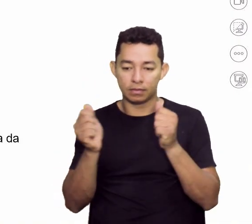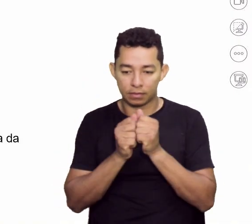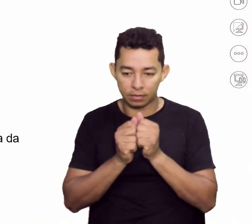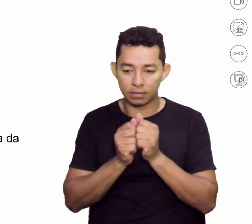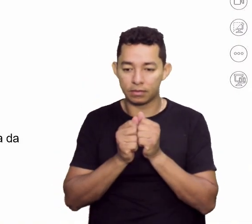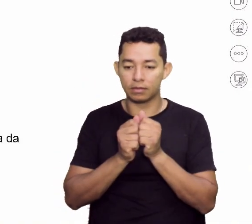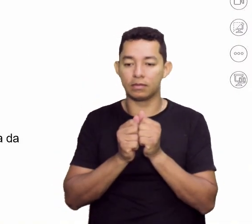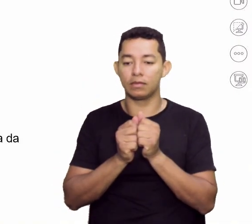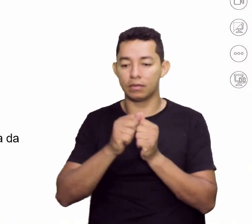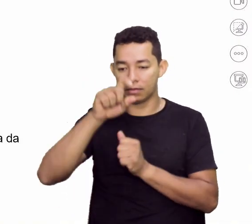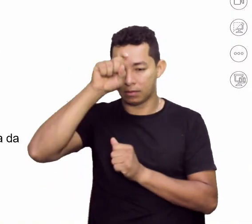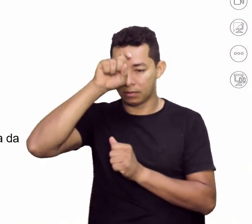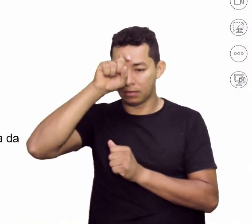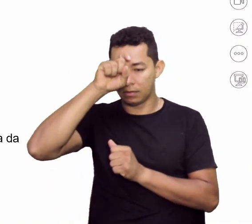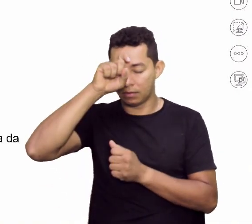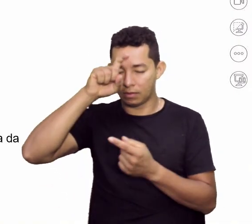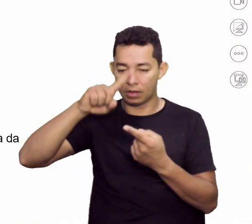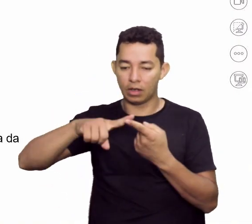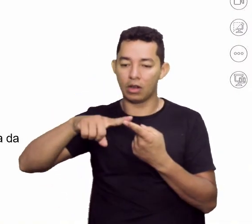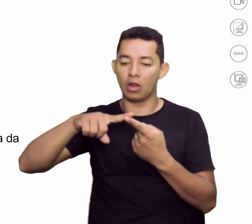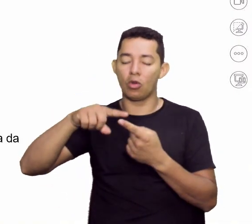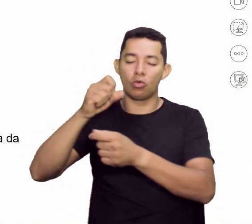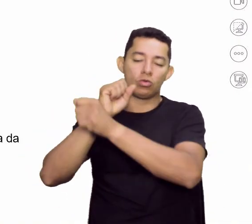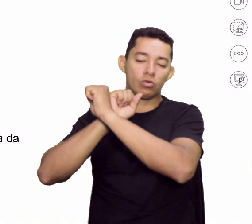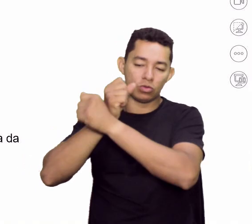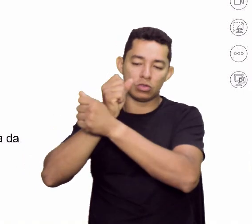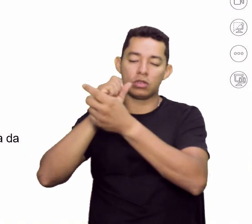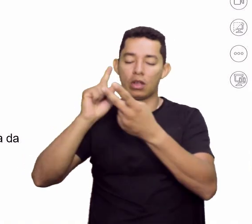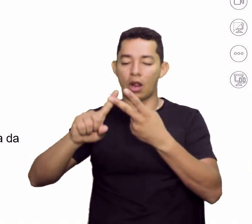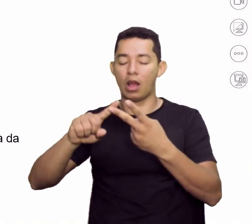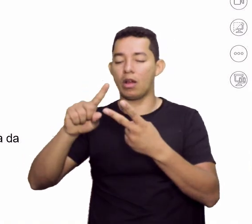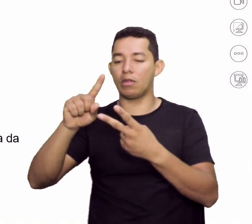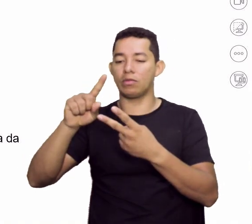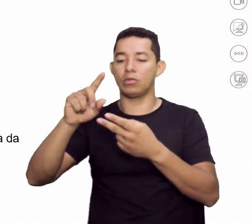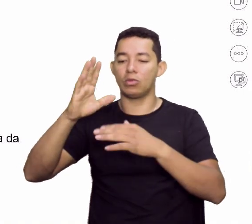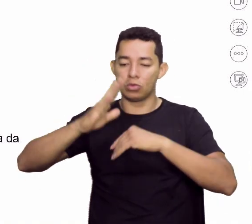servos, os escravos, as esposas ou a esposa,